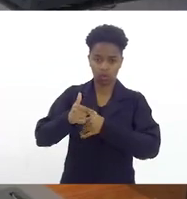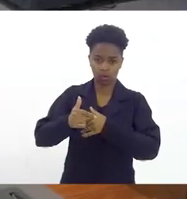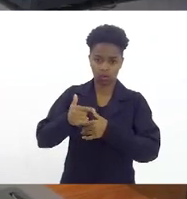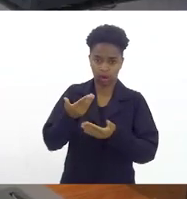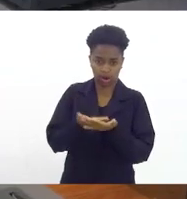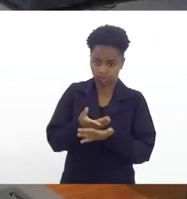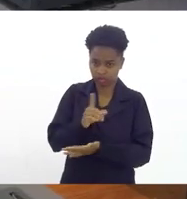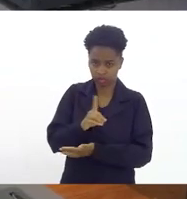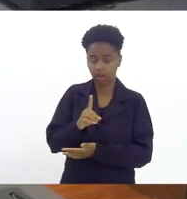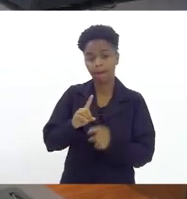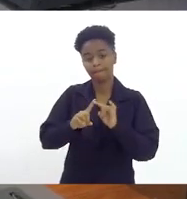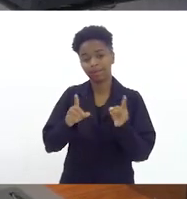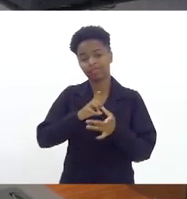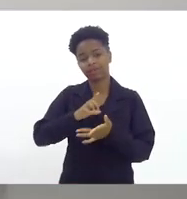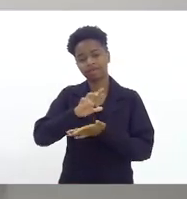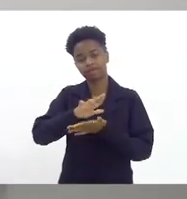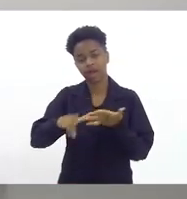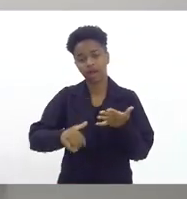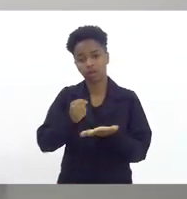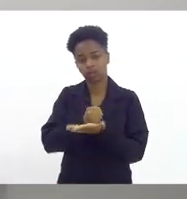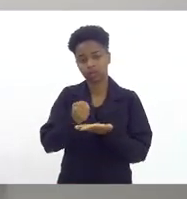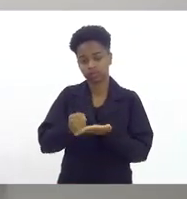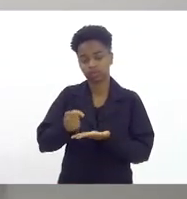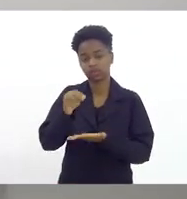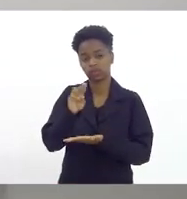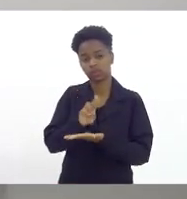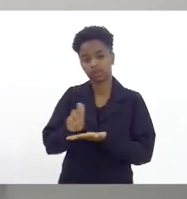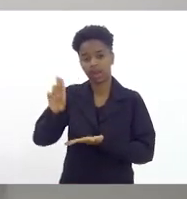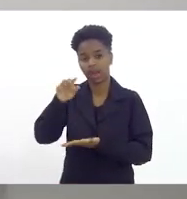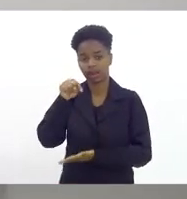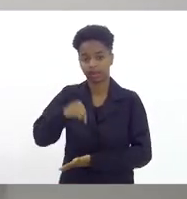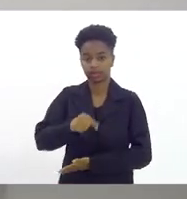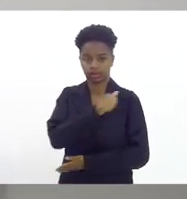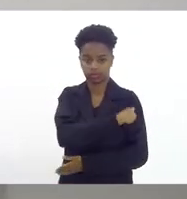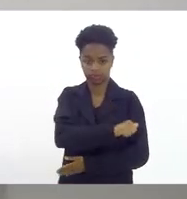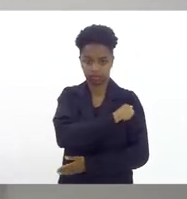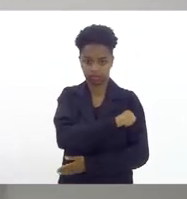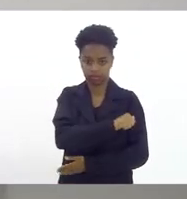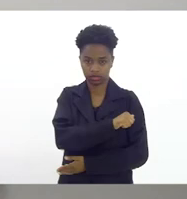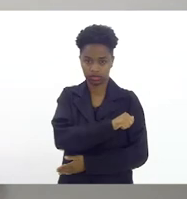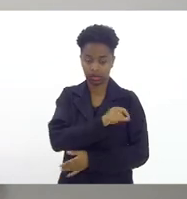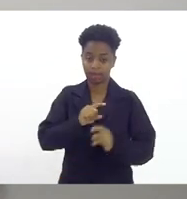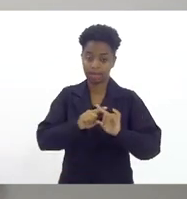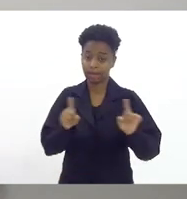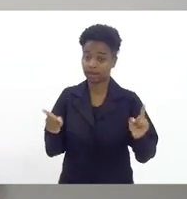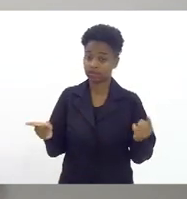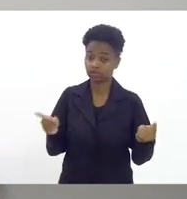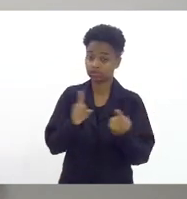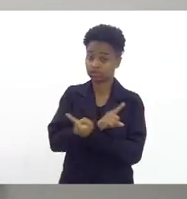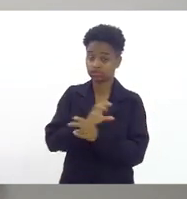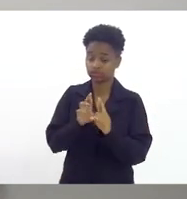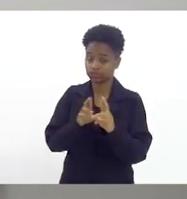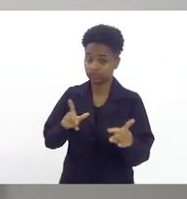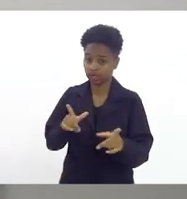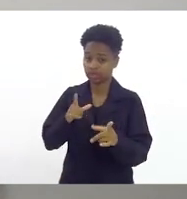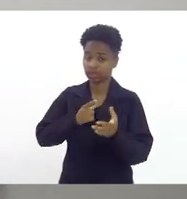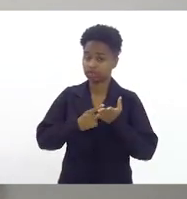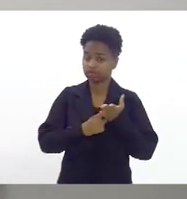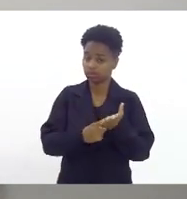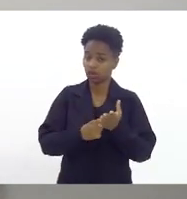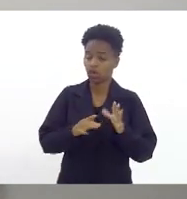muitos hoje são contratados por Universidade aqui do Rio de Janeiro contrário ao que é a Convenção Coletiva de